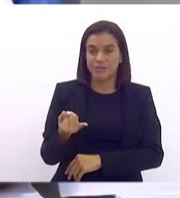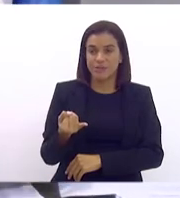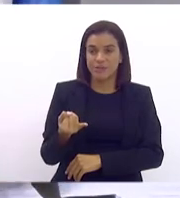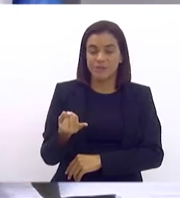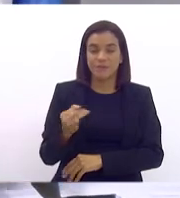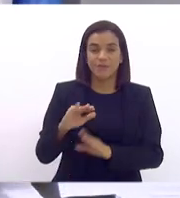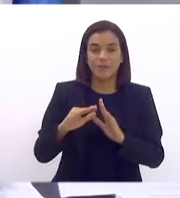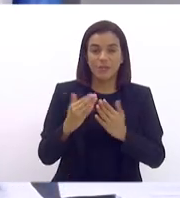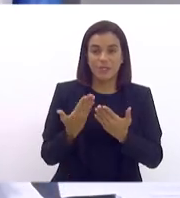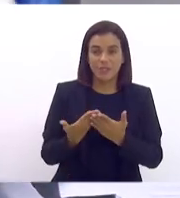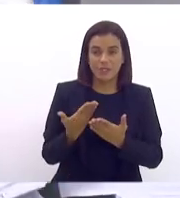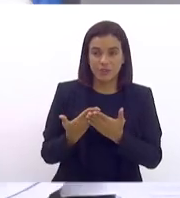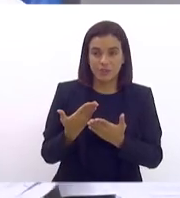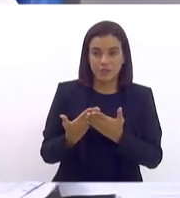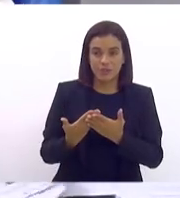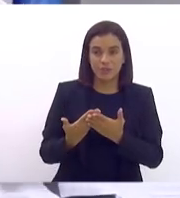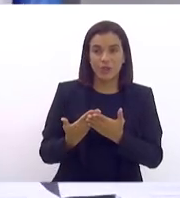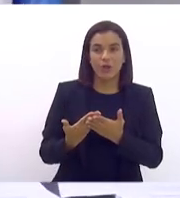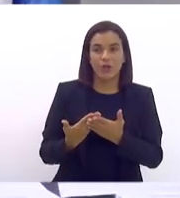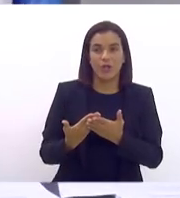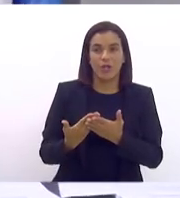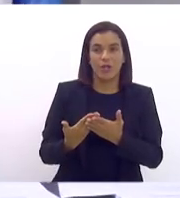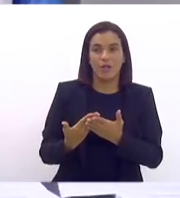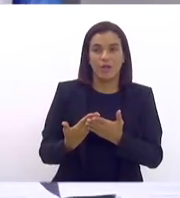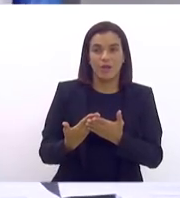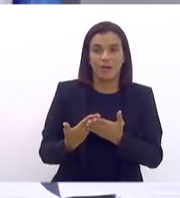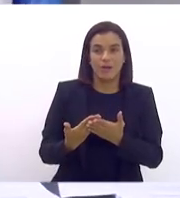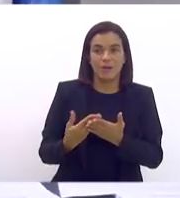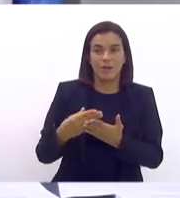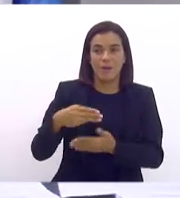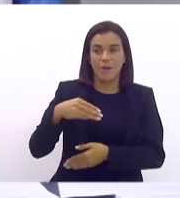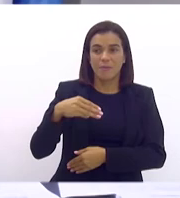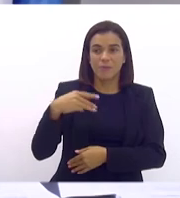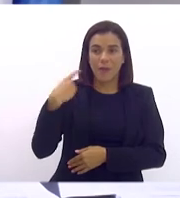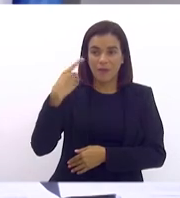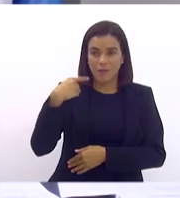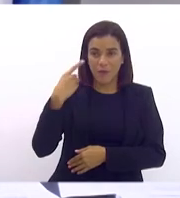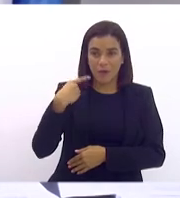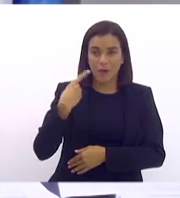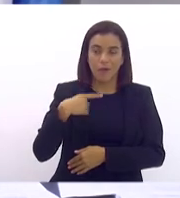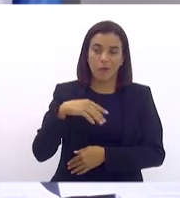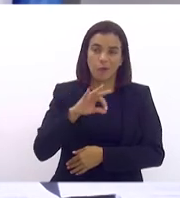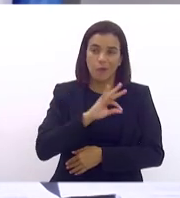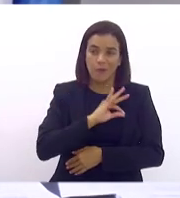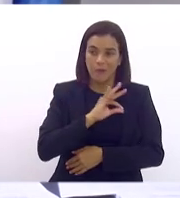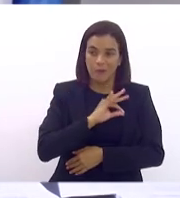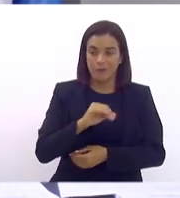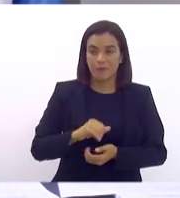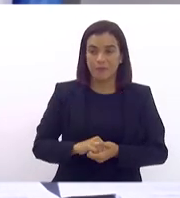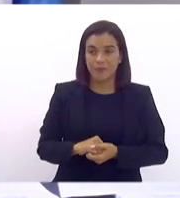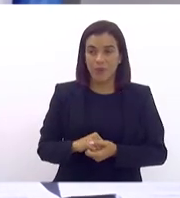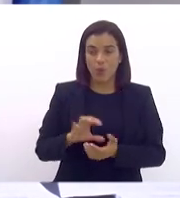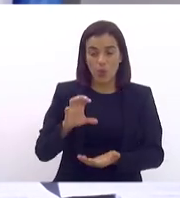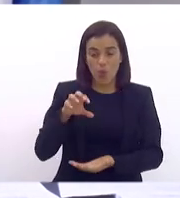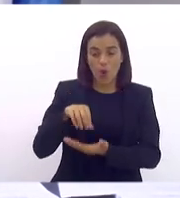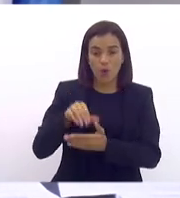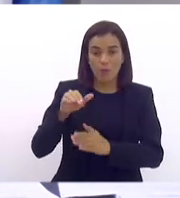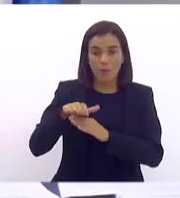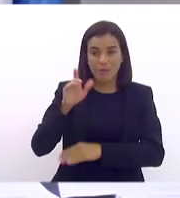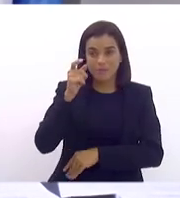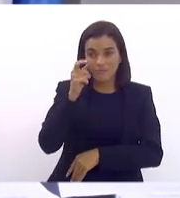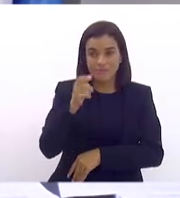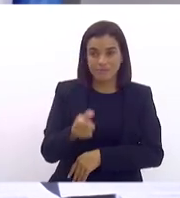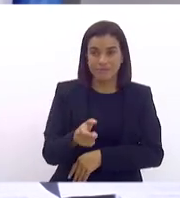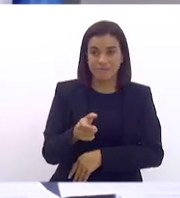a Escola da Magistratura do Estado do Rio de Janeiro. Ou seja, os órgãos mais interessados no tema